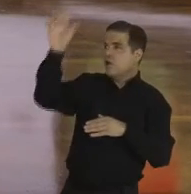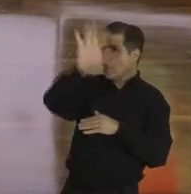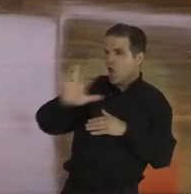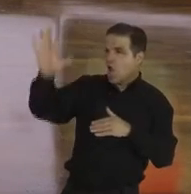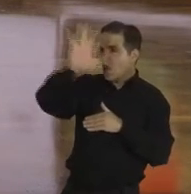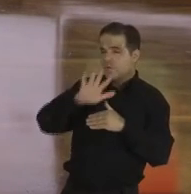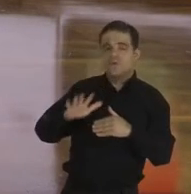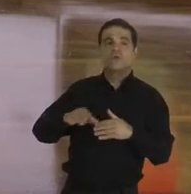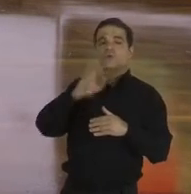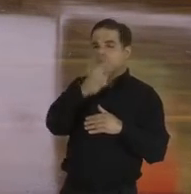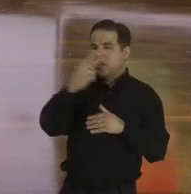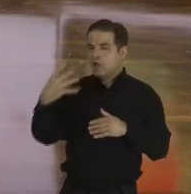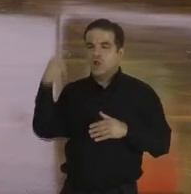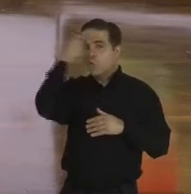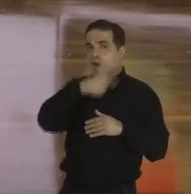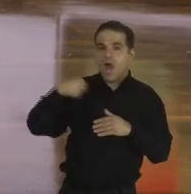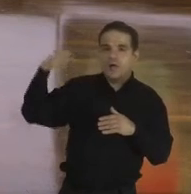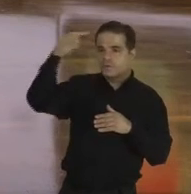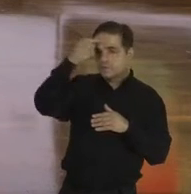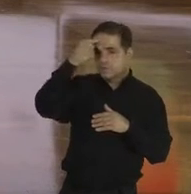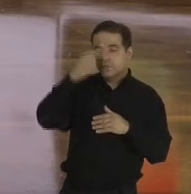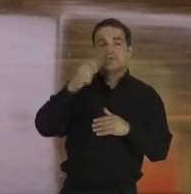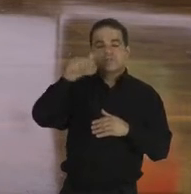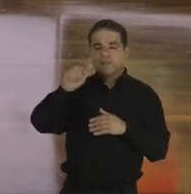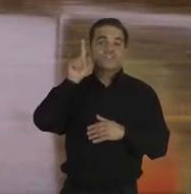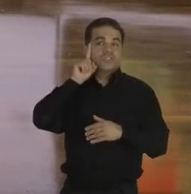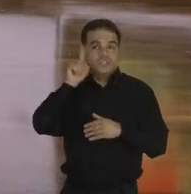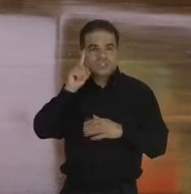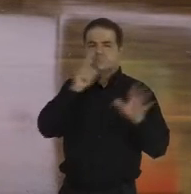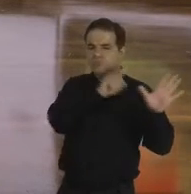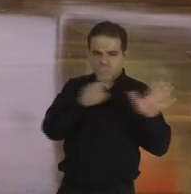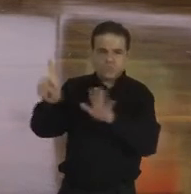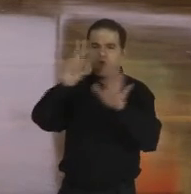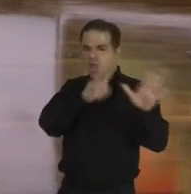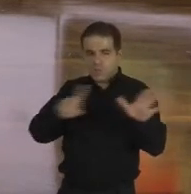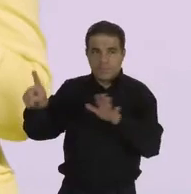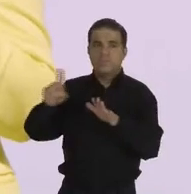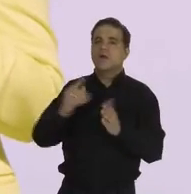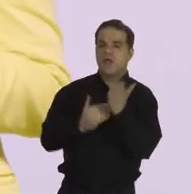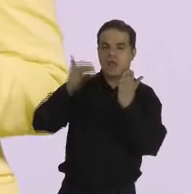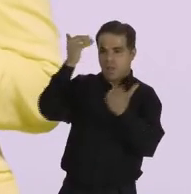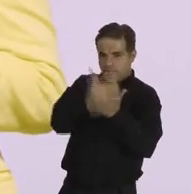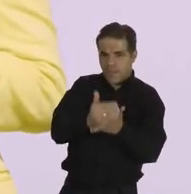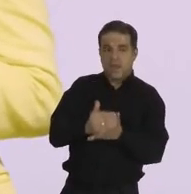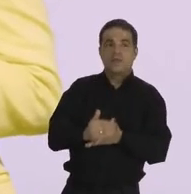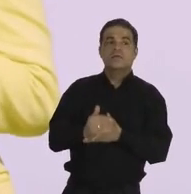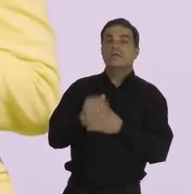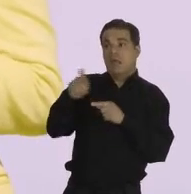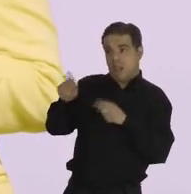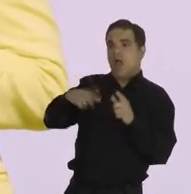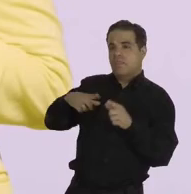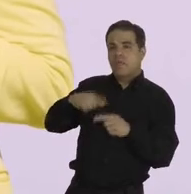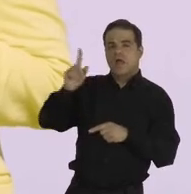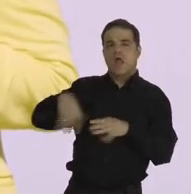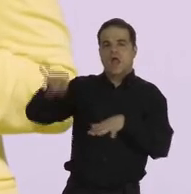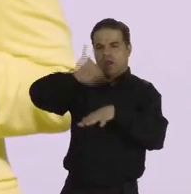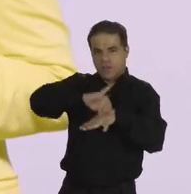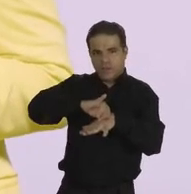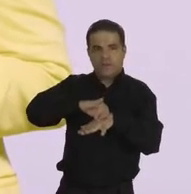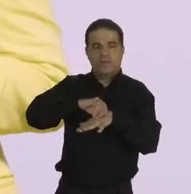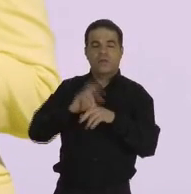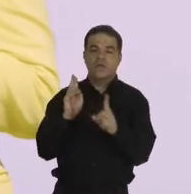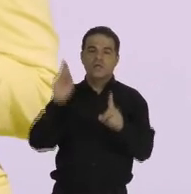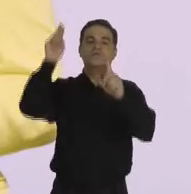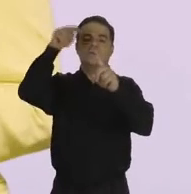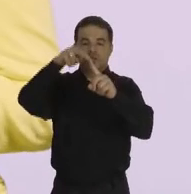Nacional 24 horas sete dias por semana e mais a estrela antes possui um centro de